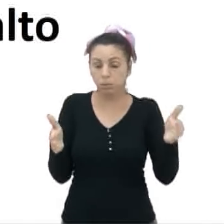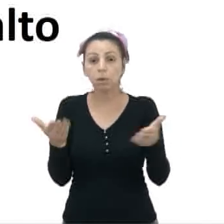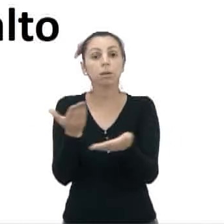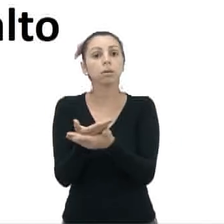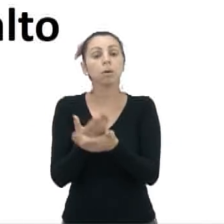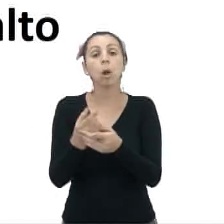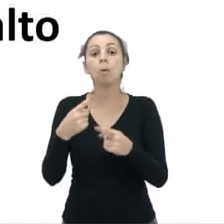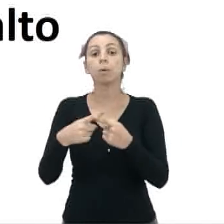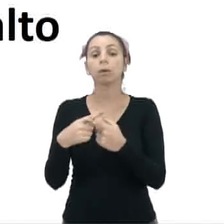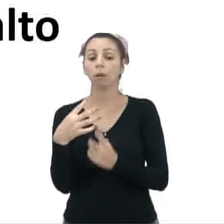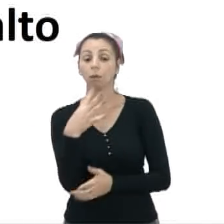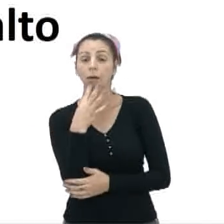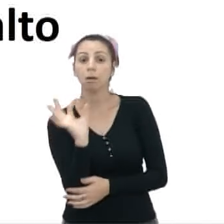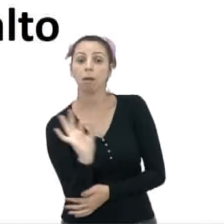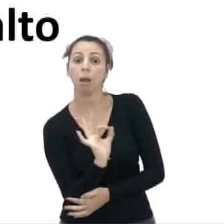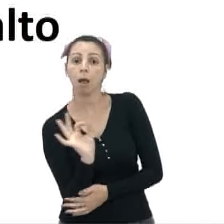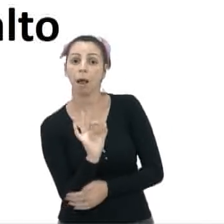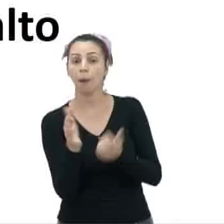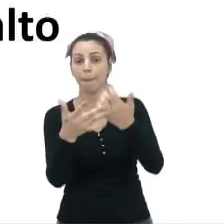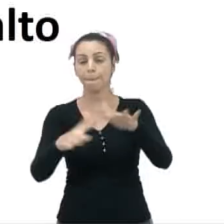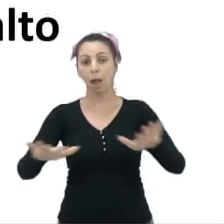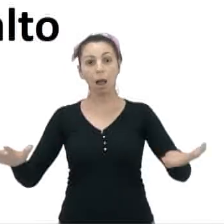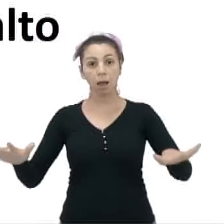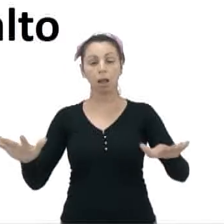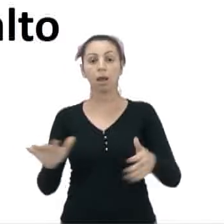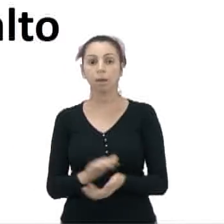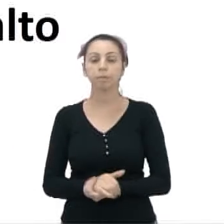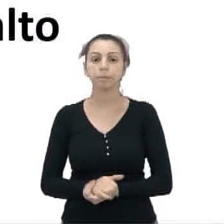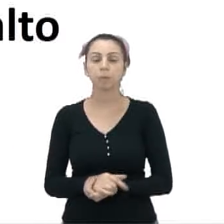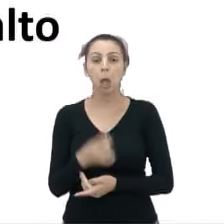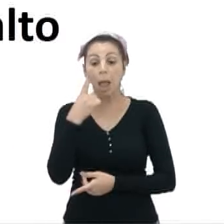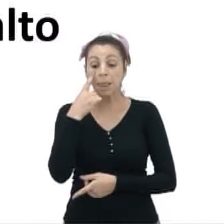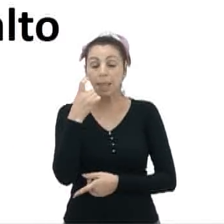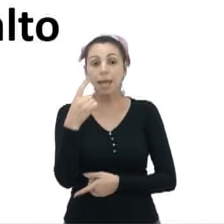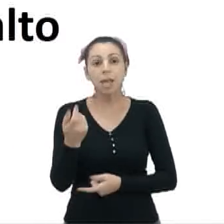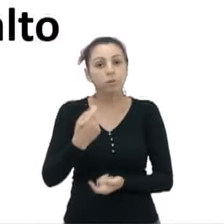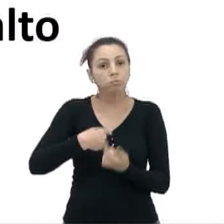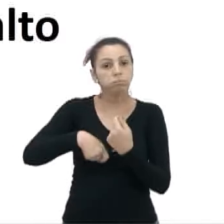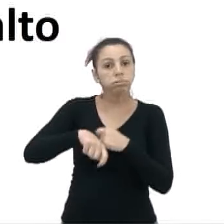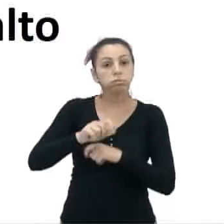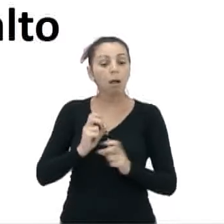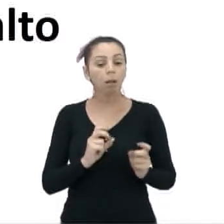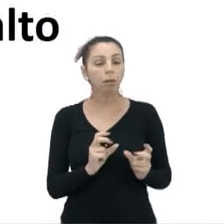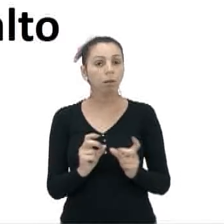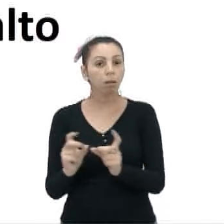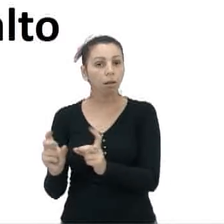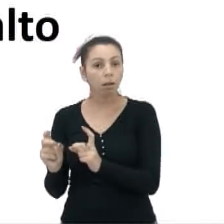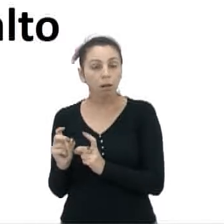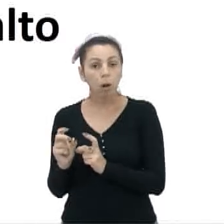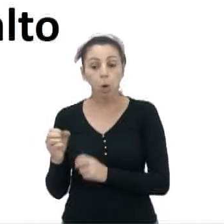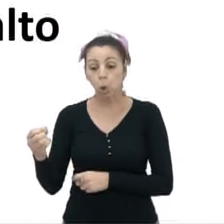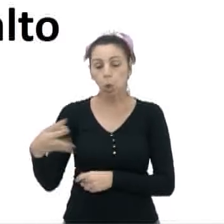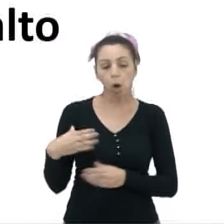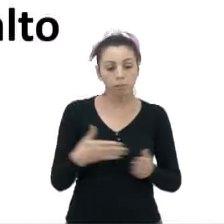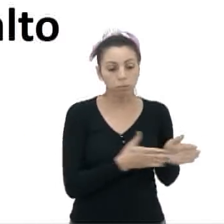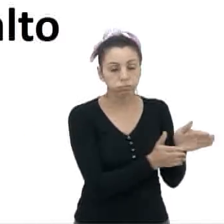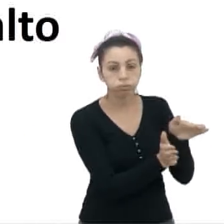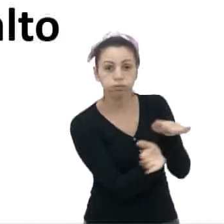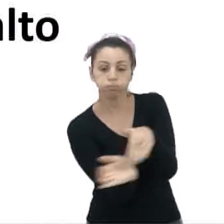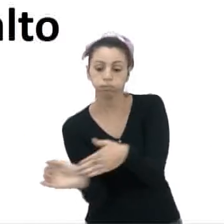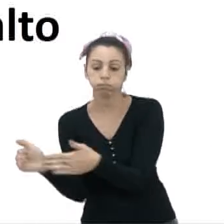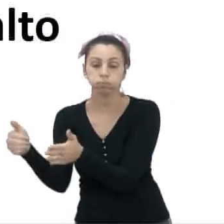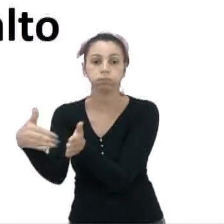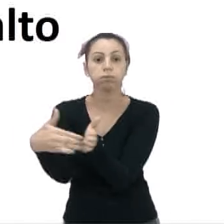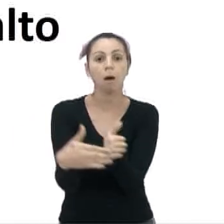direito o mar, então era uma novidade. Segundo, porque eles tinham interesses comerciais no mar, fazer novas rotas marítimas.